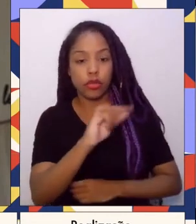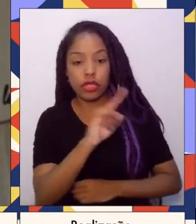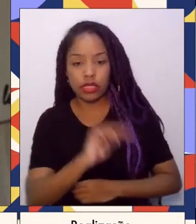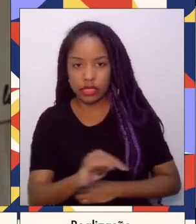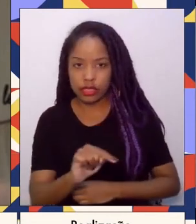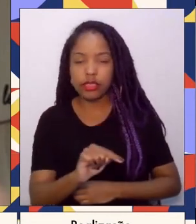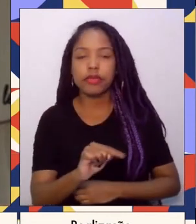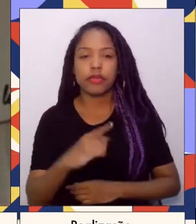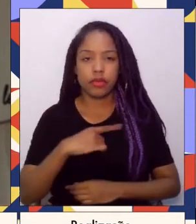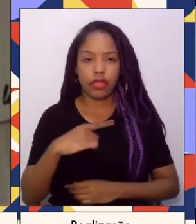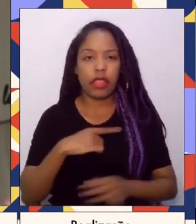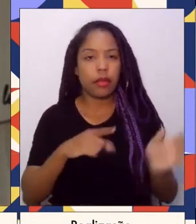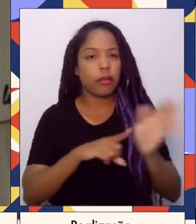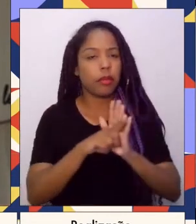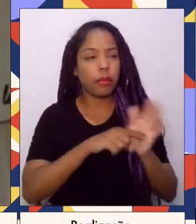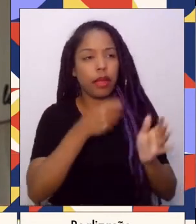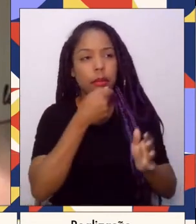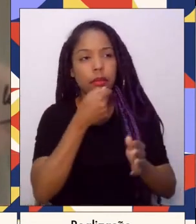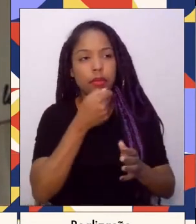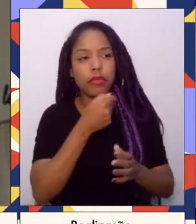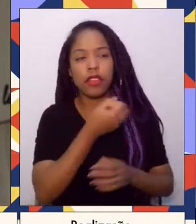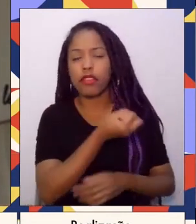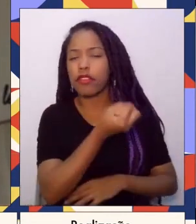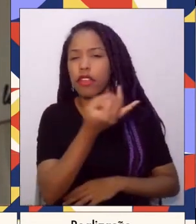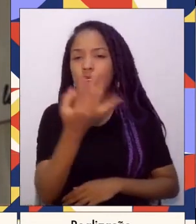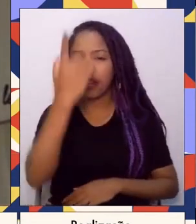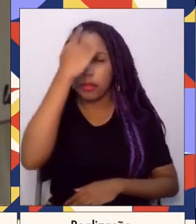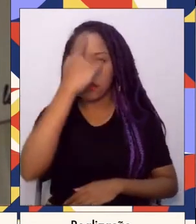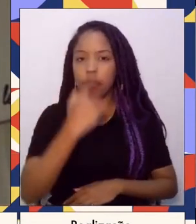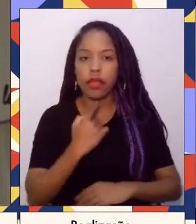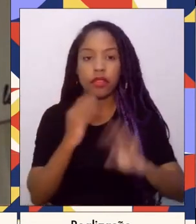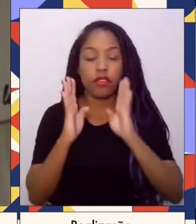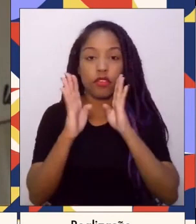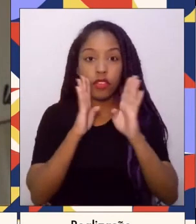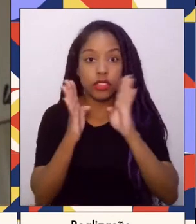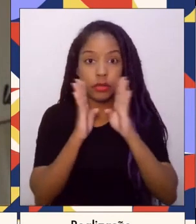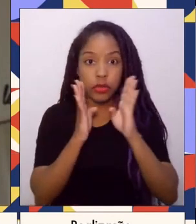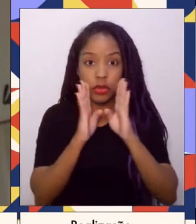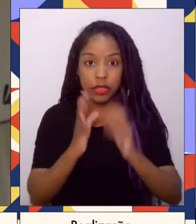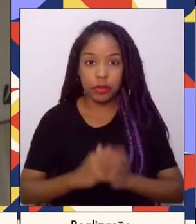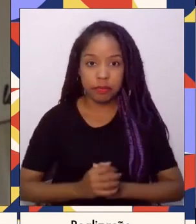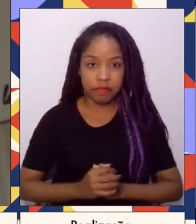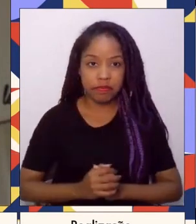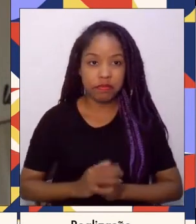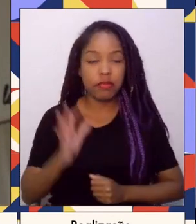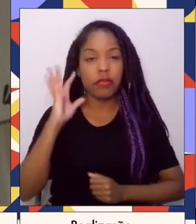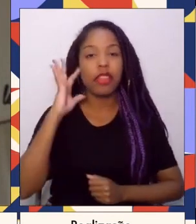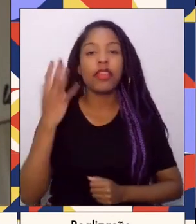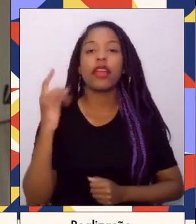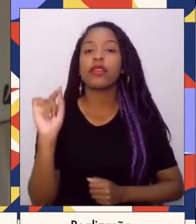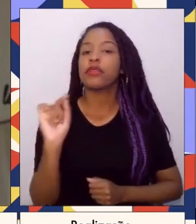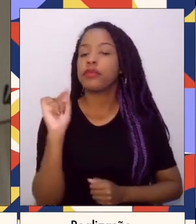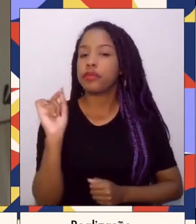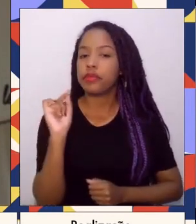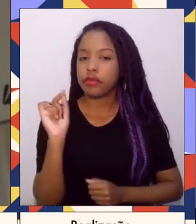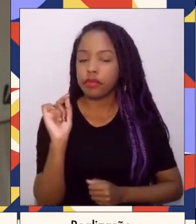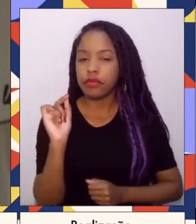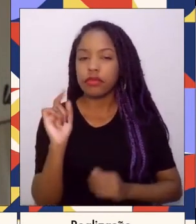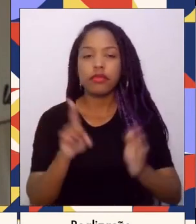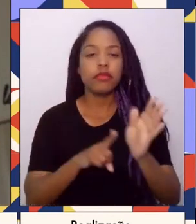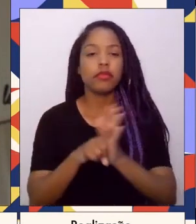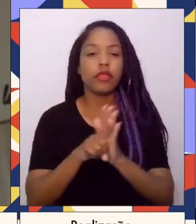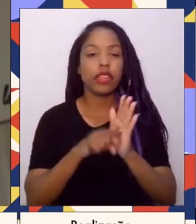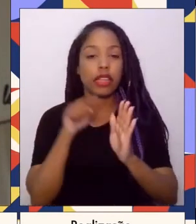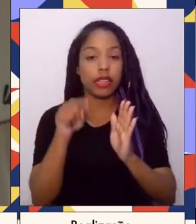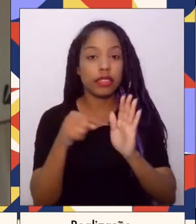um estudo com centenas de perfis do Facebook e a conclusão que ele chegou esse estudo trouxe é